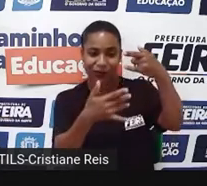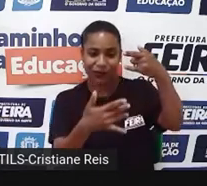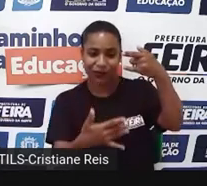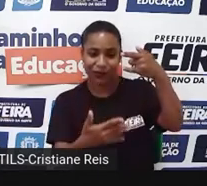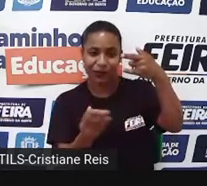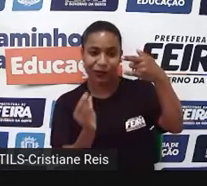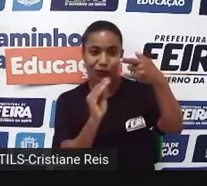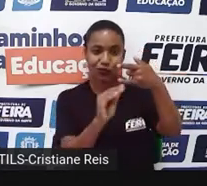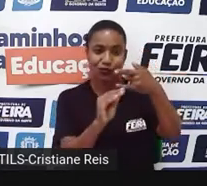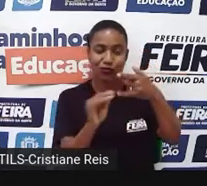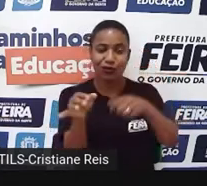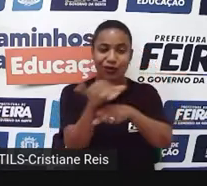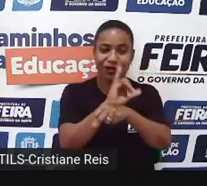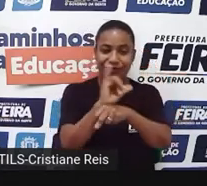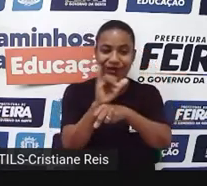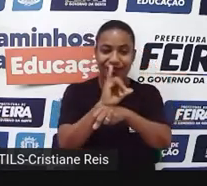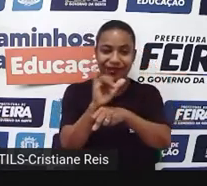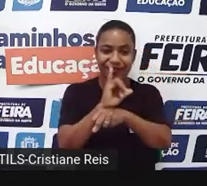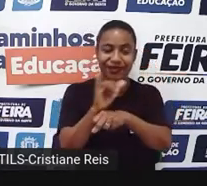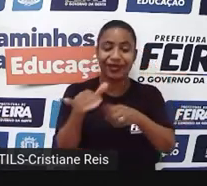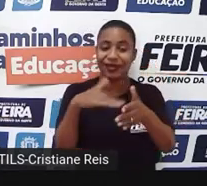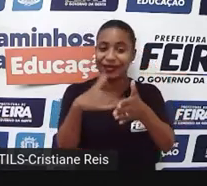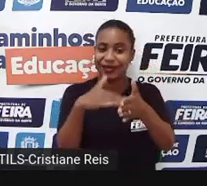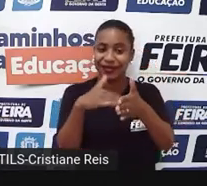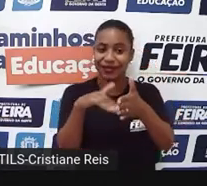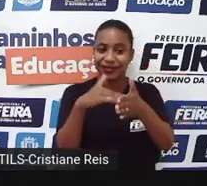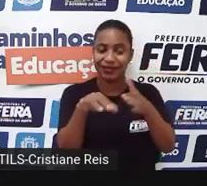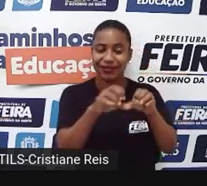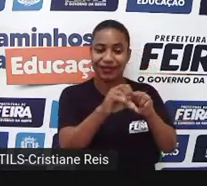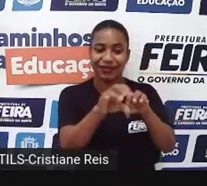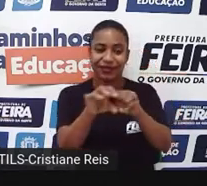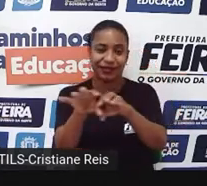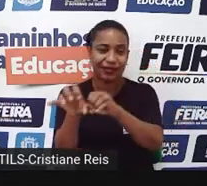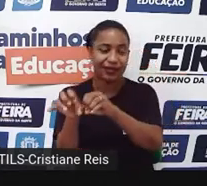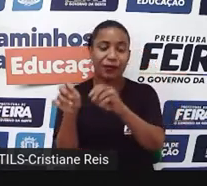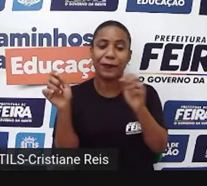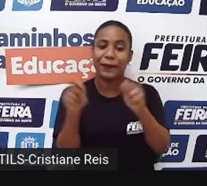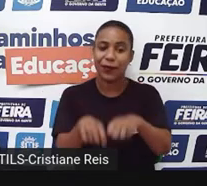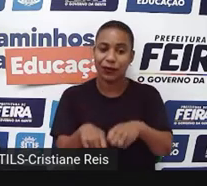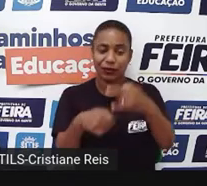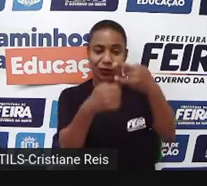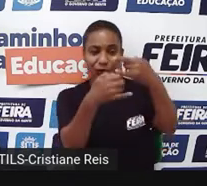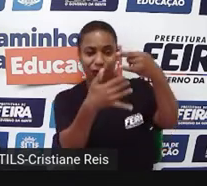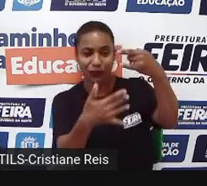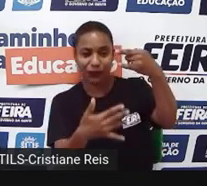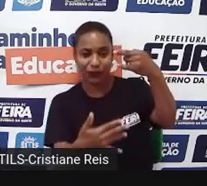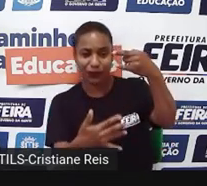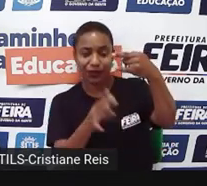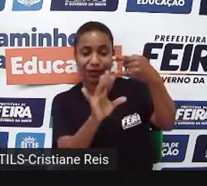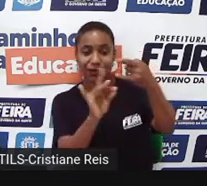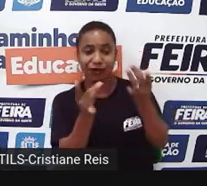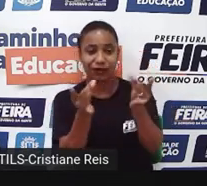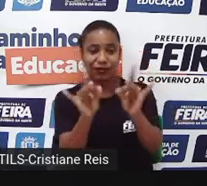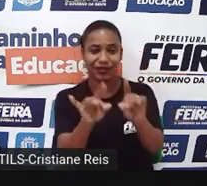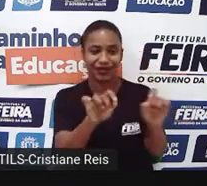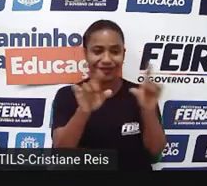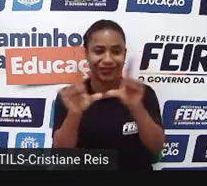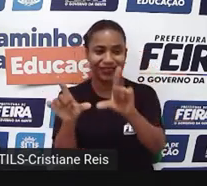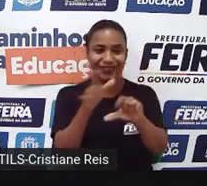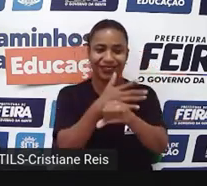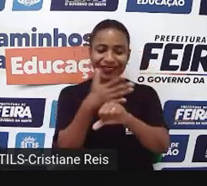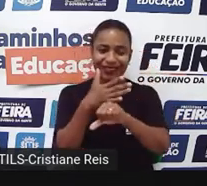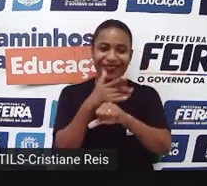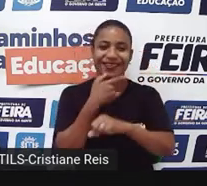tenham acesso a essas atividades e possam praticar o seu inglês cada vez mais. Let's go! Type